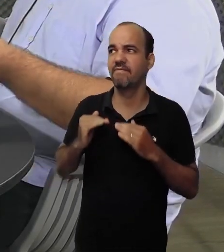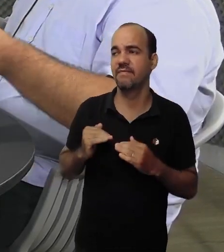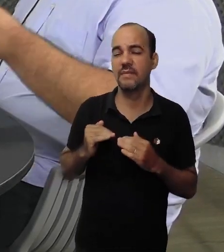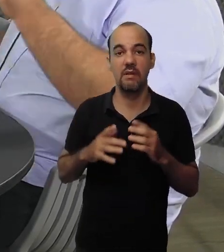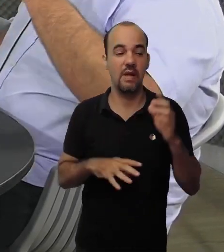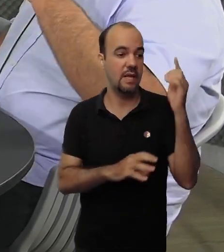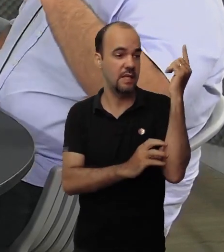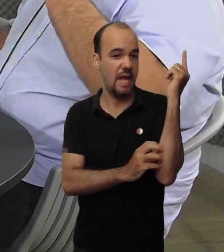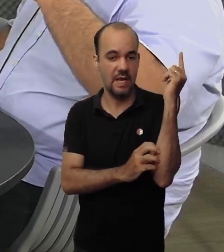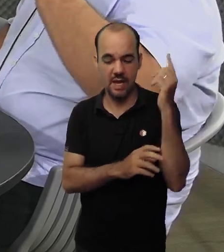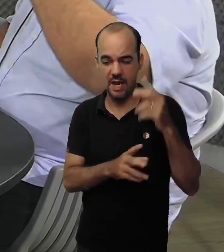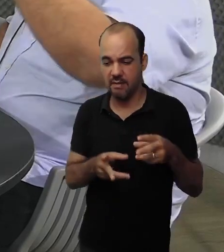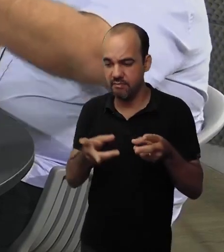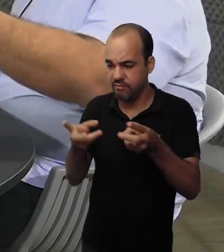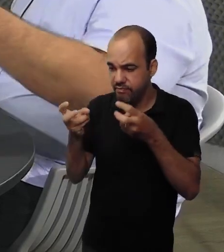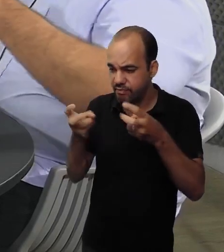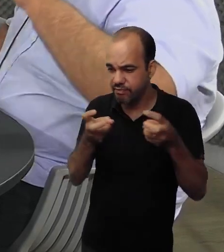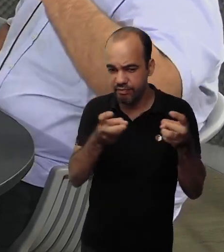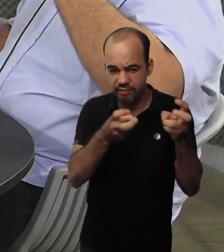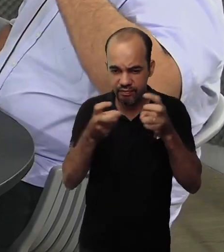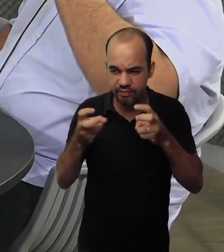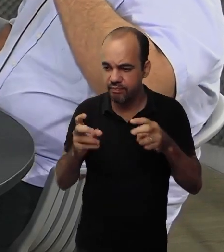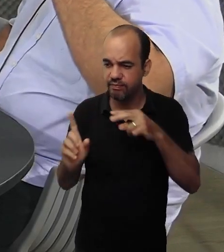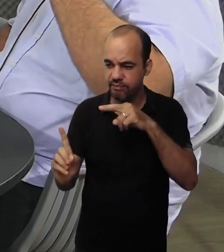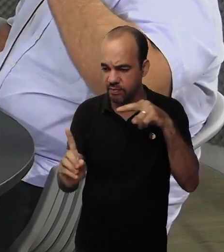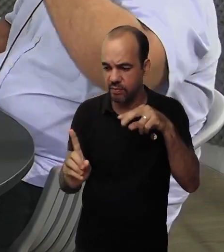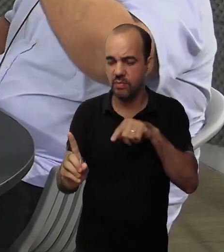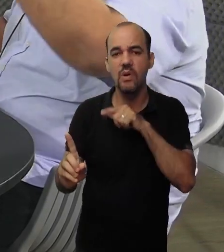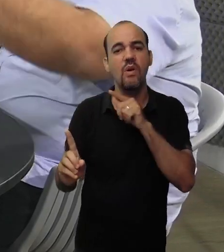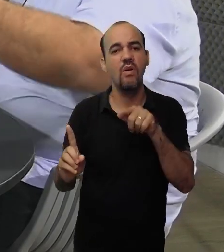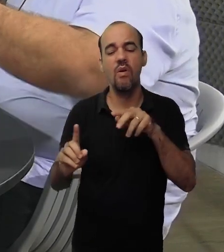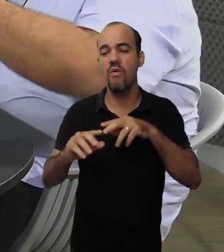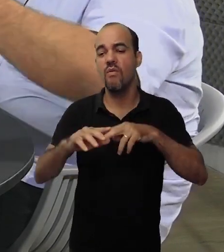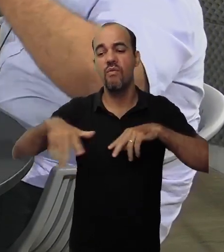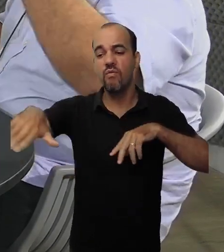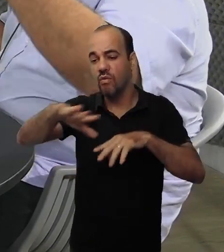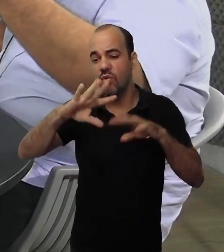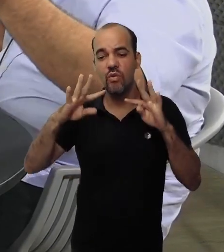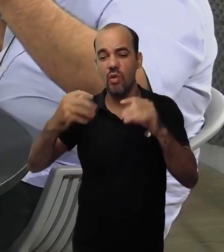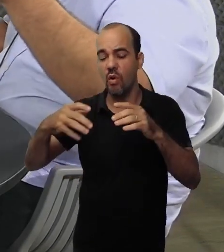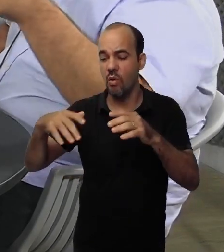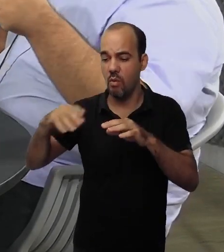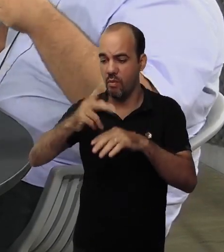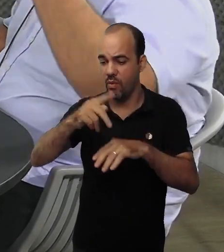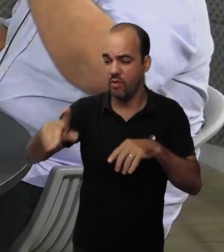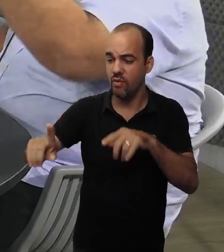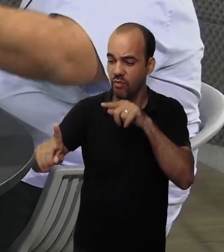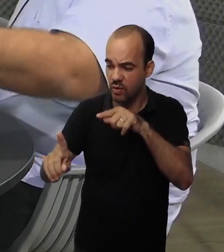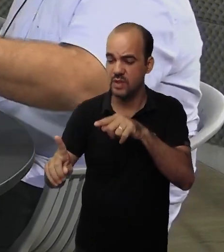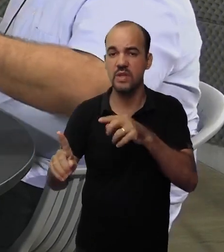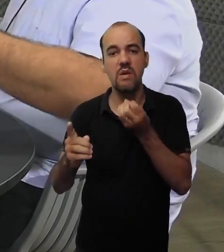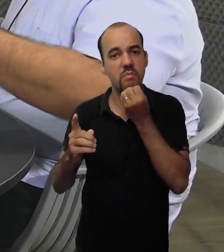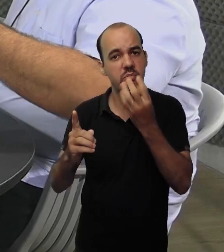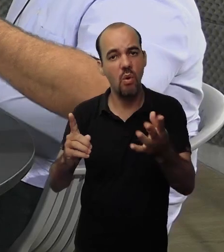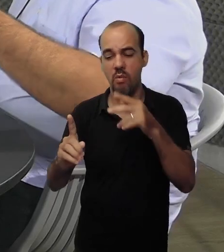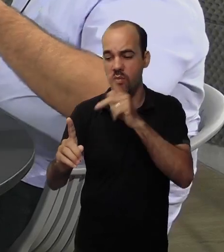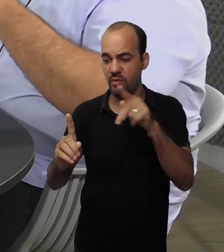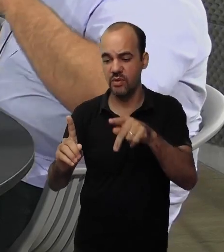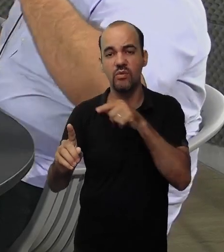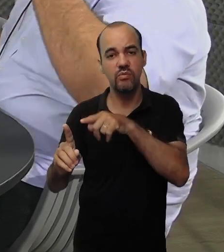para ele de outra forma e tem dito assim, ó, você é um bom professor. Você é a pessoa que vai conseguir chegar no nosso